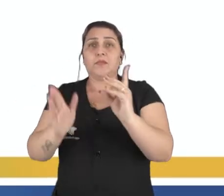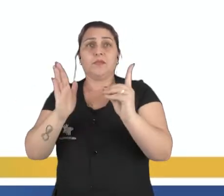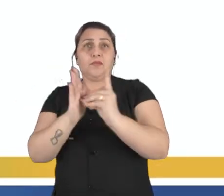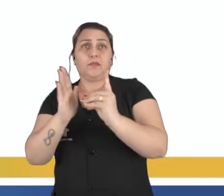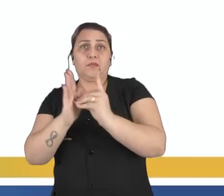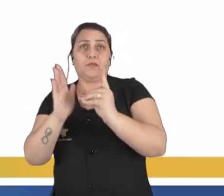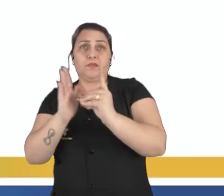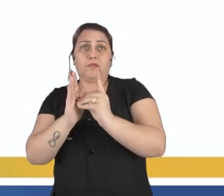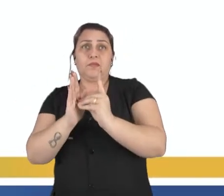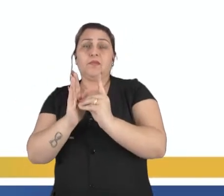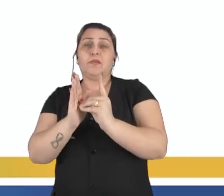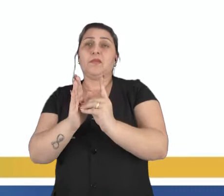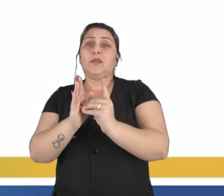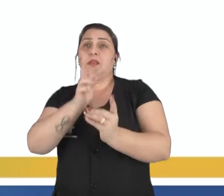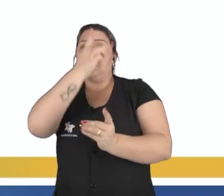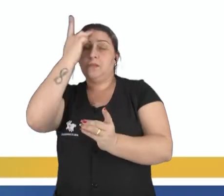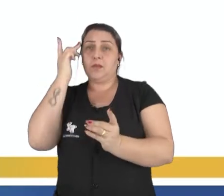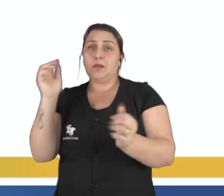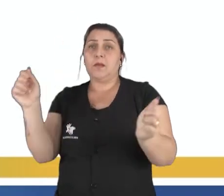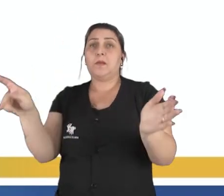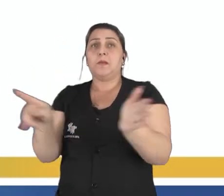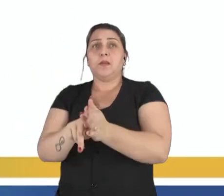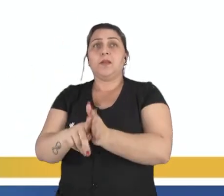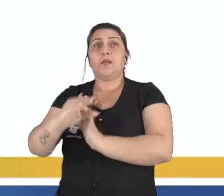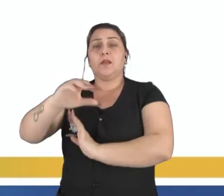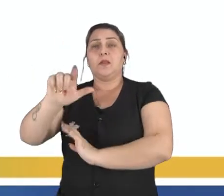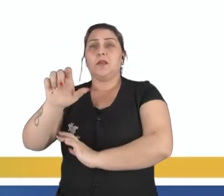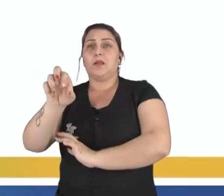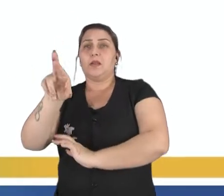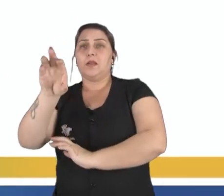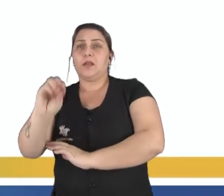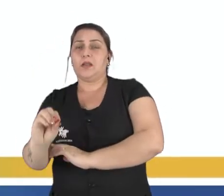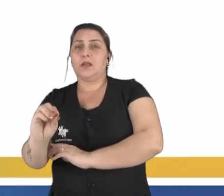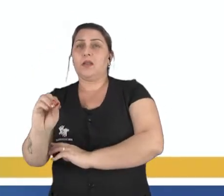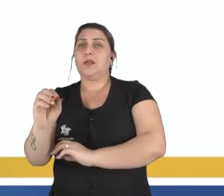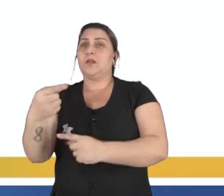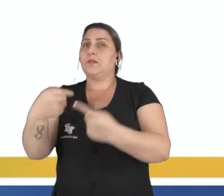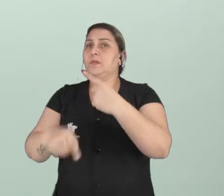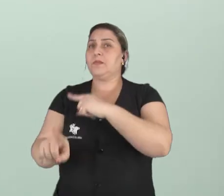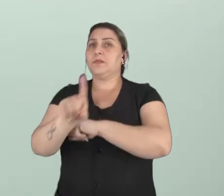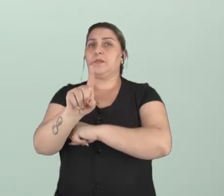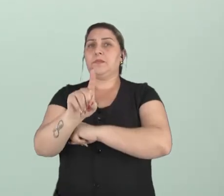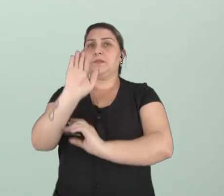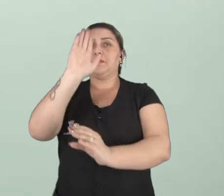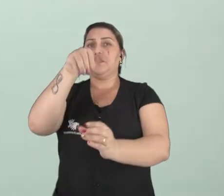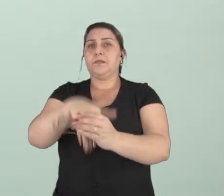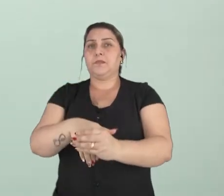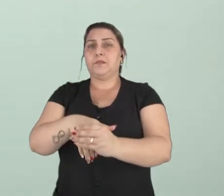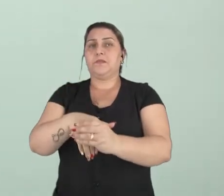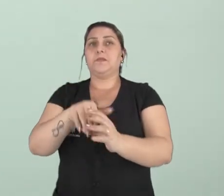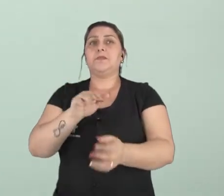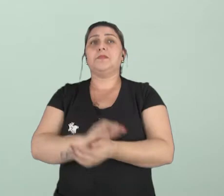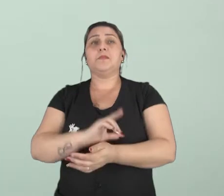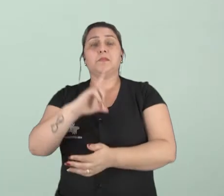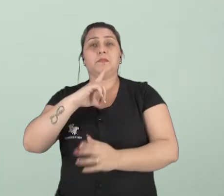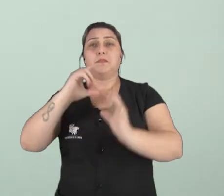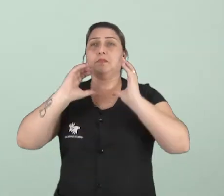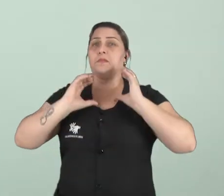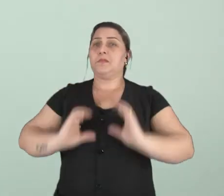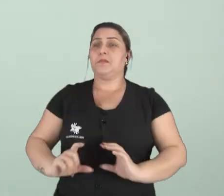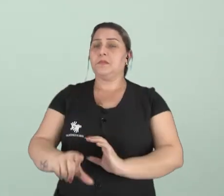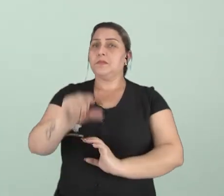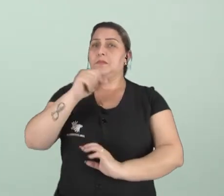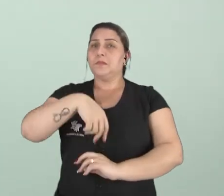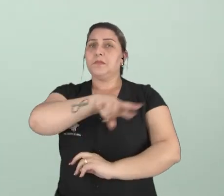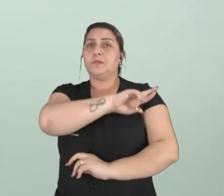e integrantes do clero, né? Eles estavam, então, impedidos a votar, né? Então, a gente tem aí como cidadão, né, que vai